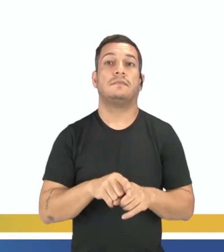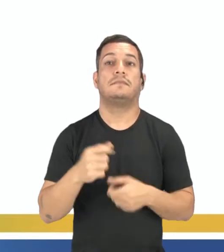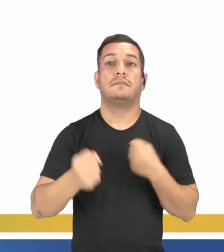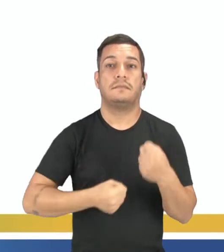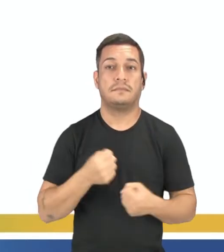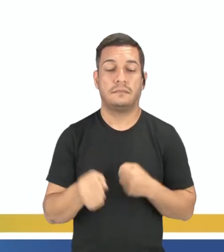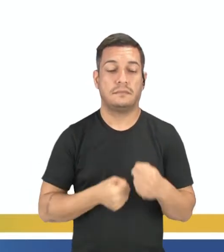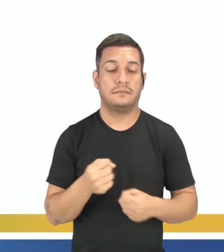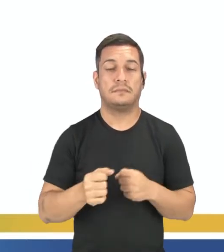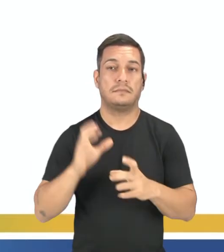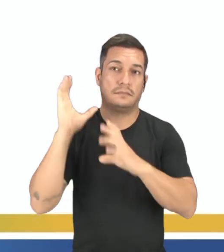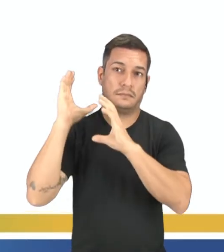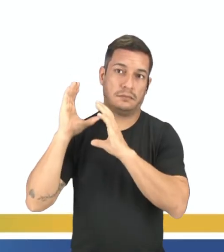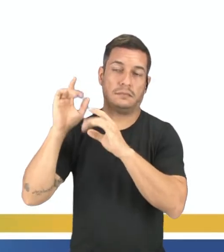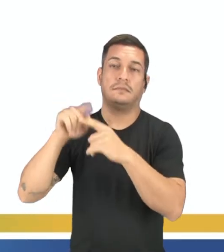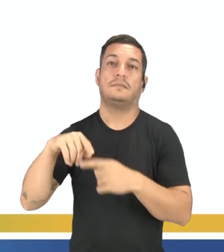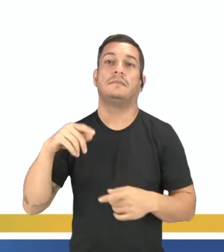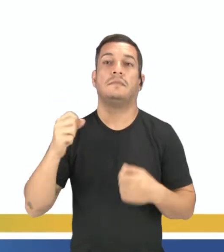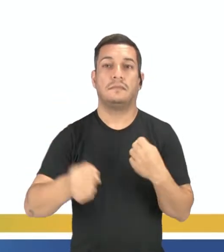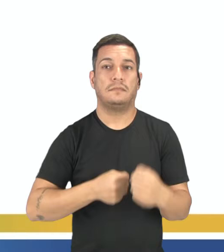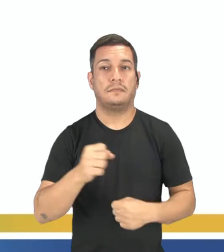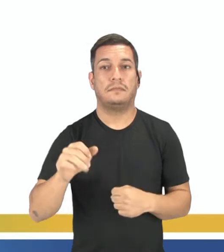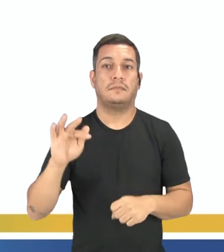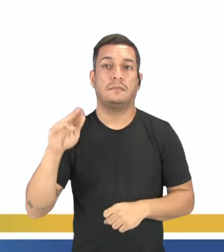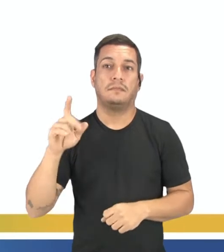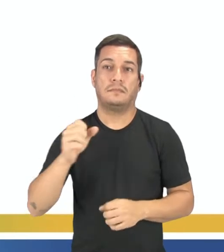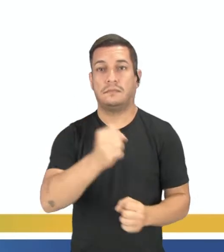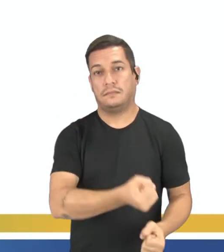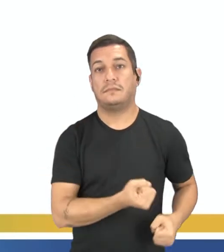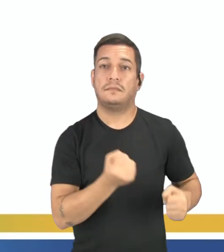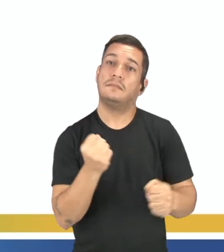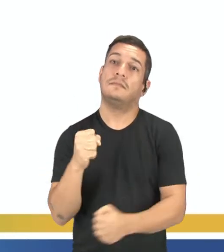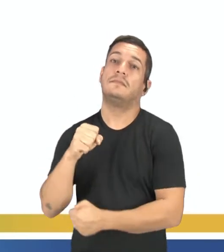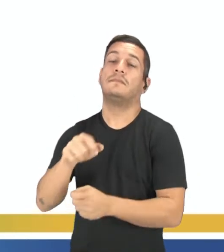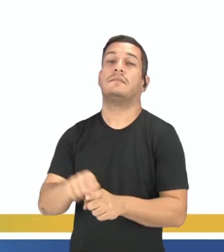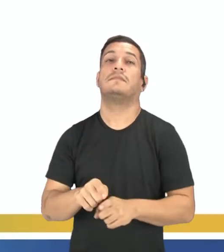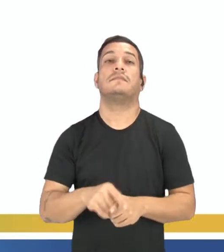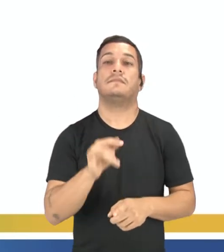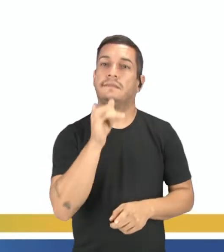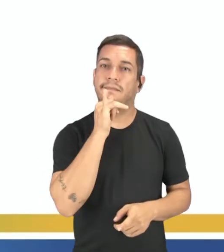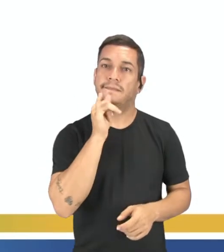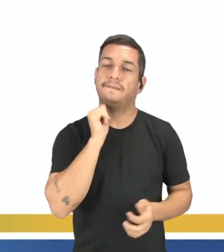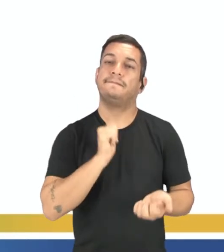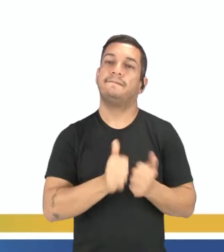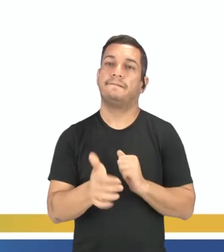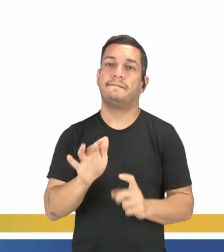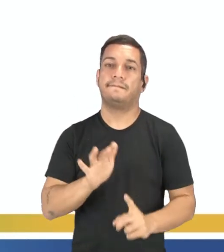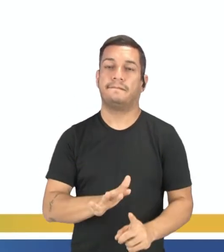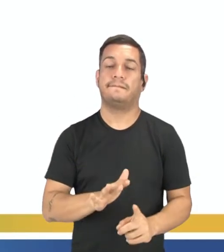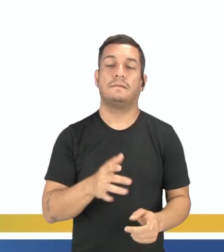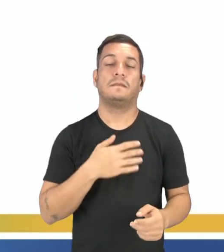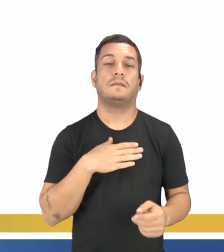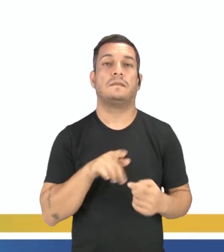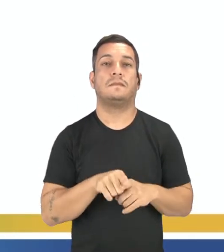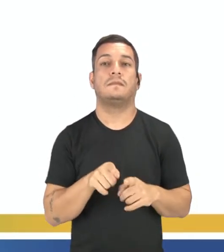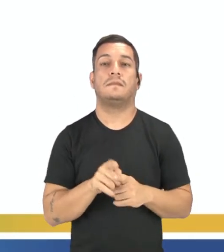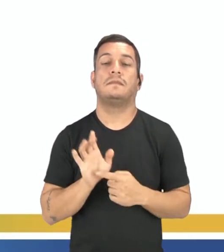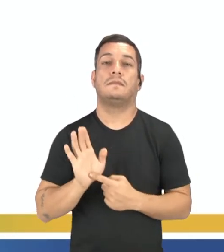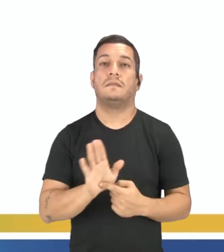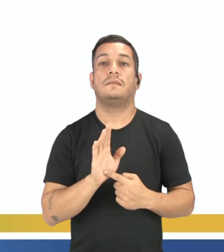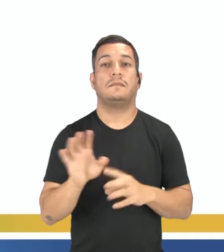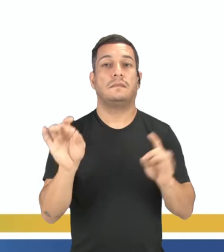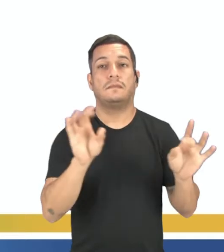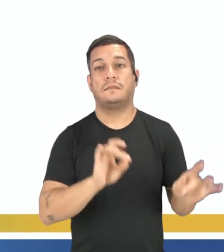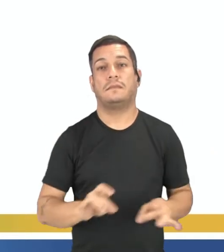Tem ainda as corridas com tora, corrida de fundo, tá? A canoagem também é um exemplo de esporte de integração. Trouxe